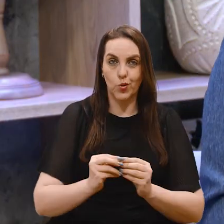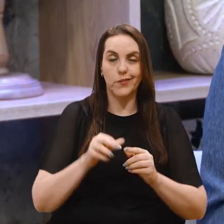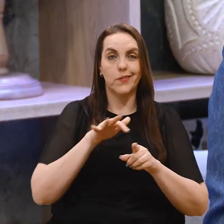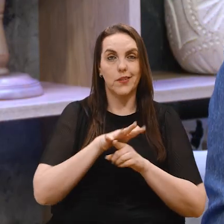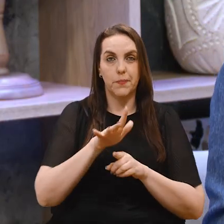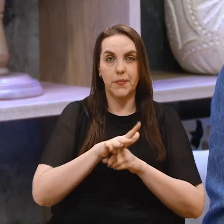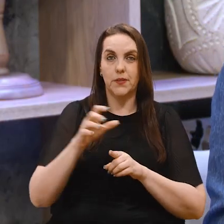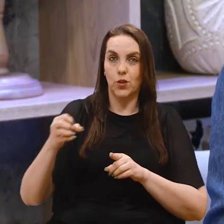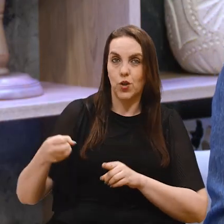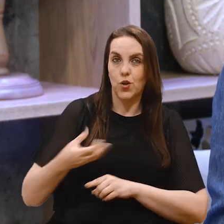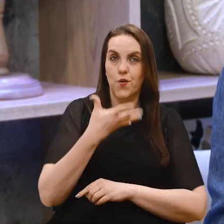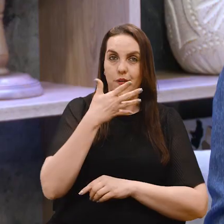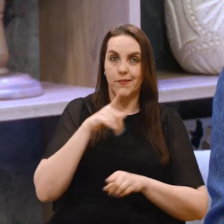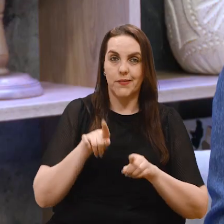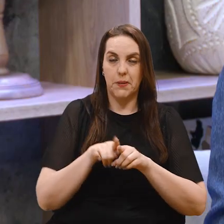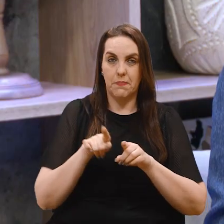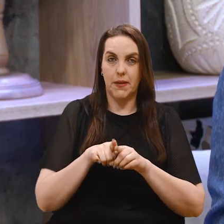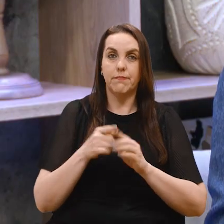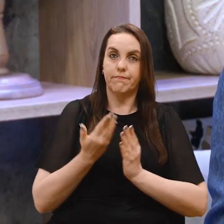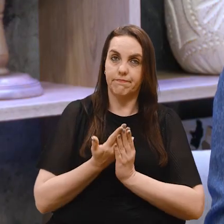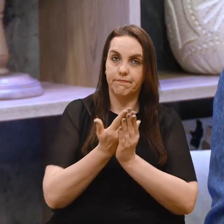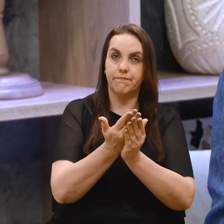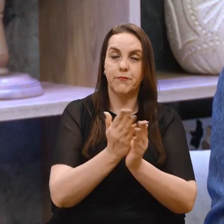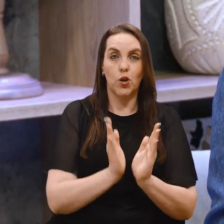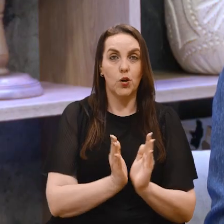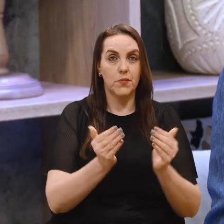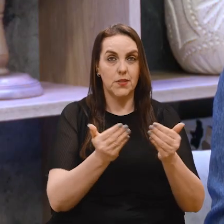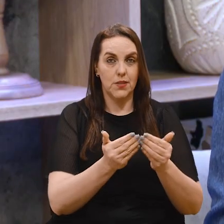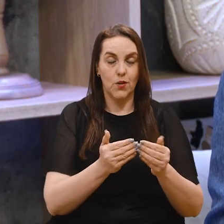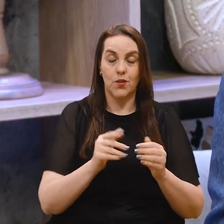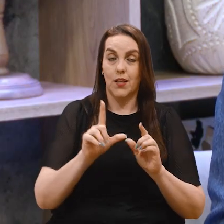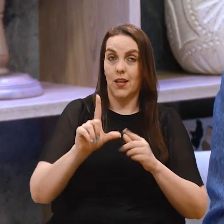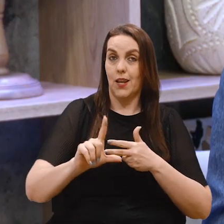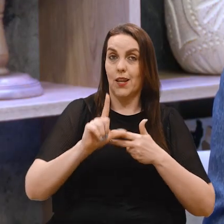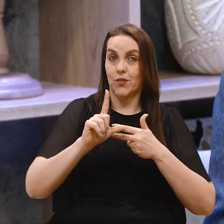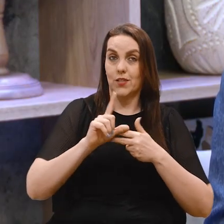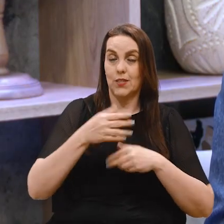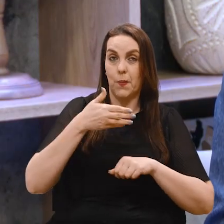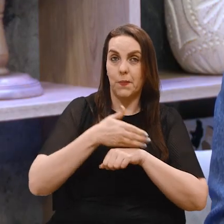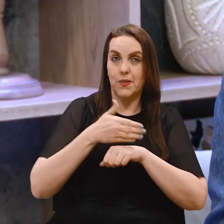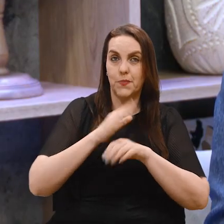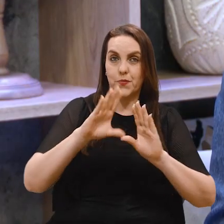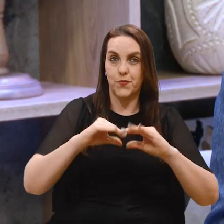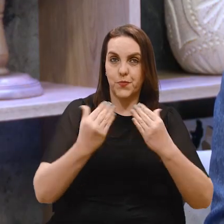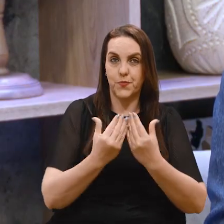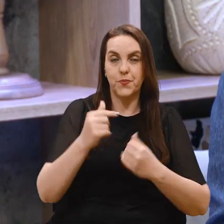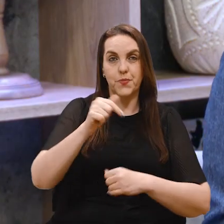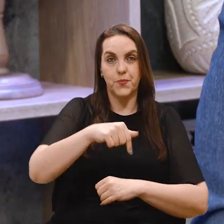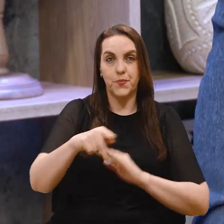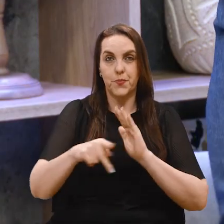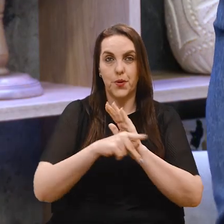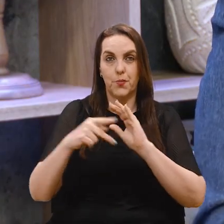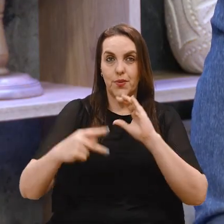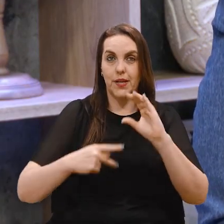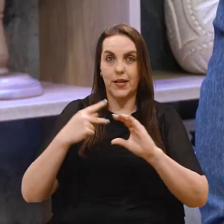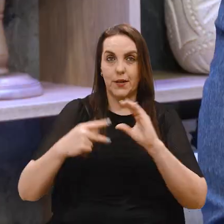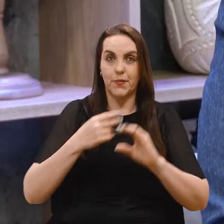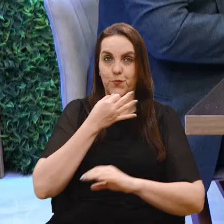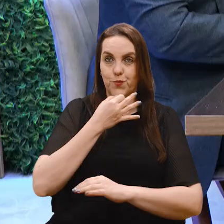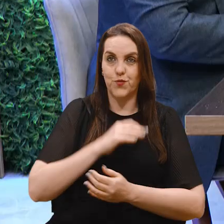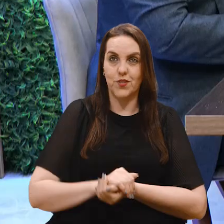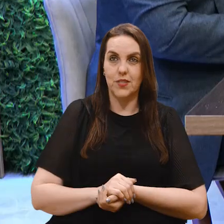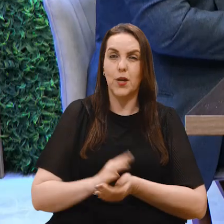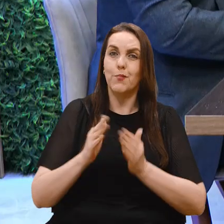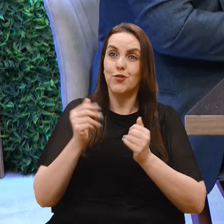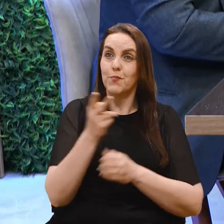demandas vão ser levadas à Comissão de Legislação Participativa e Comunitária aqui do Legislativo Caxiense. Quero pedir a vocês que